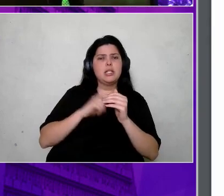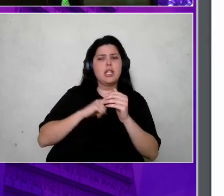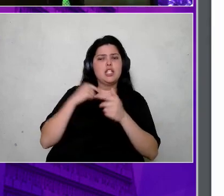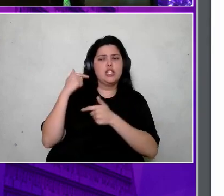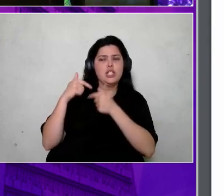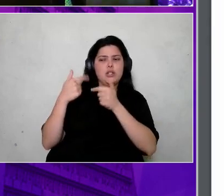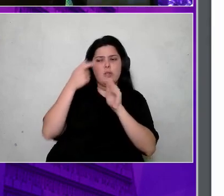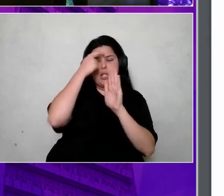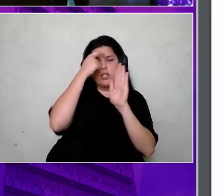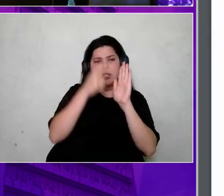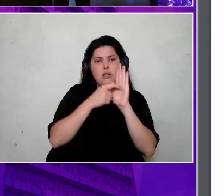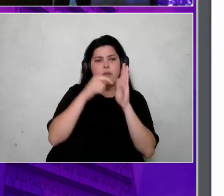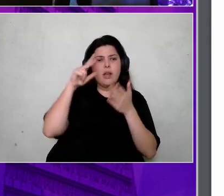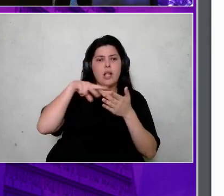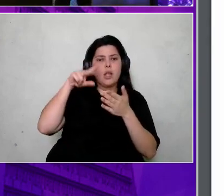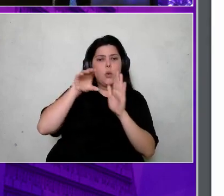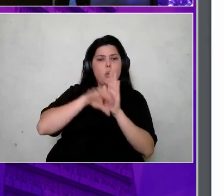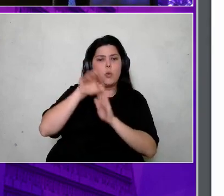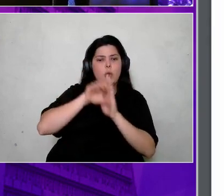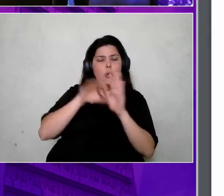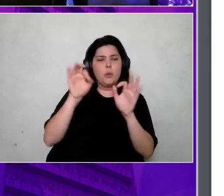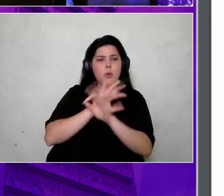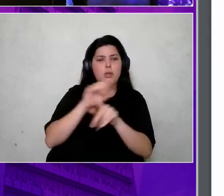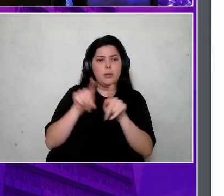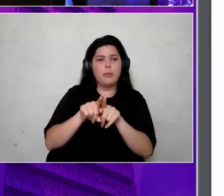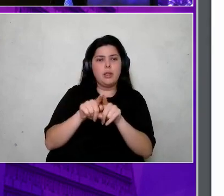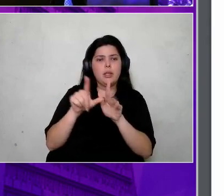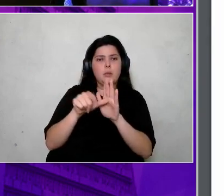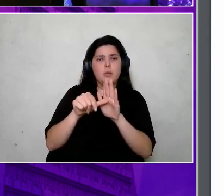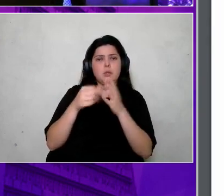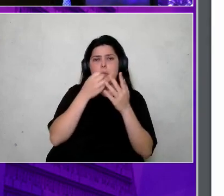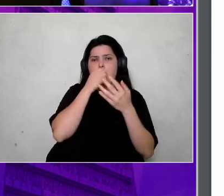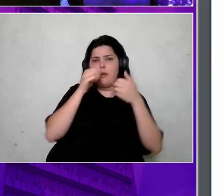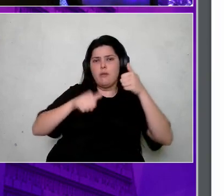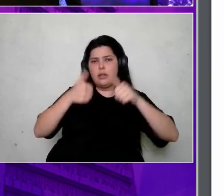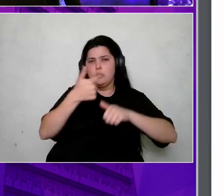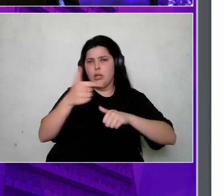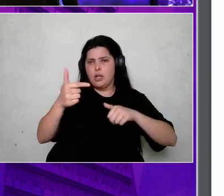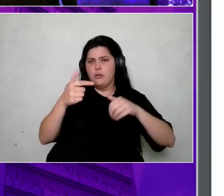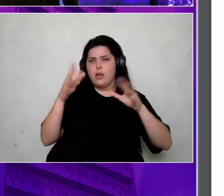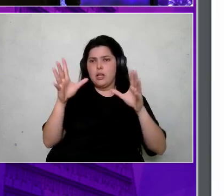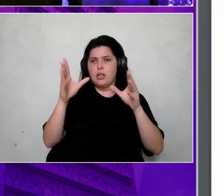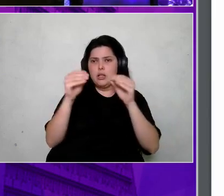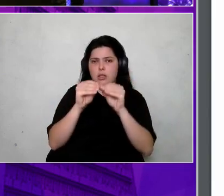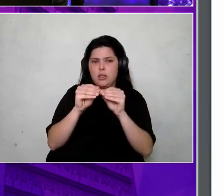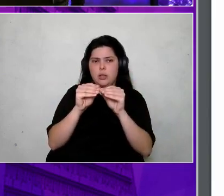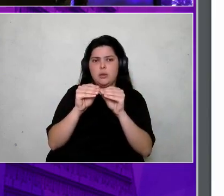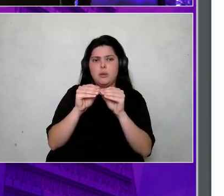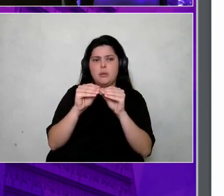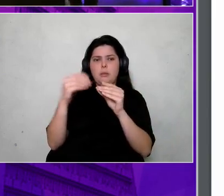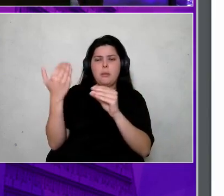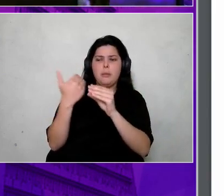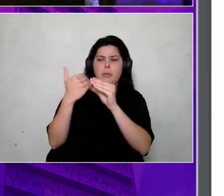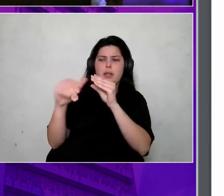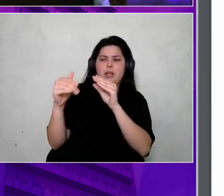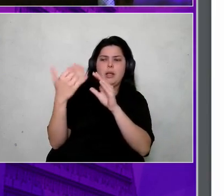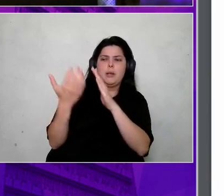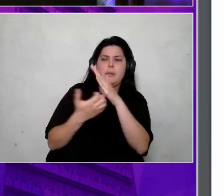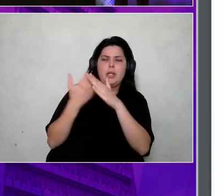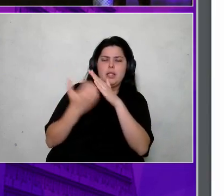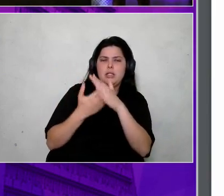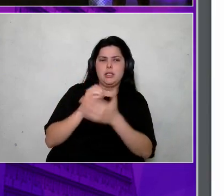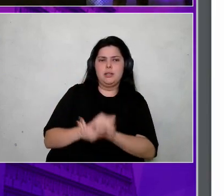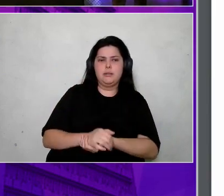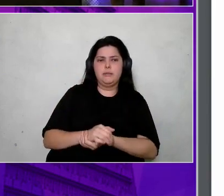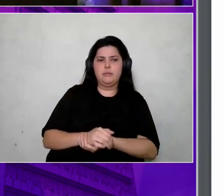todo o currículo dele, que daqui a pouco não está bem escrito, e sumarizar isso para mandar para uma empresa? Também é um outro caso de